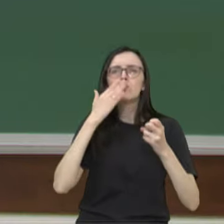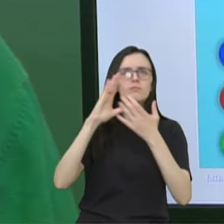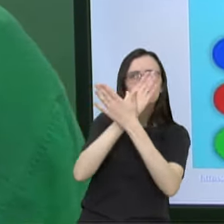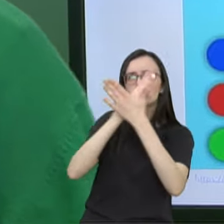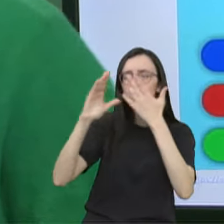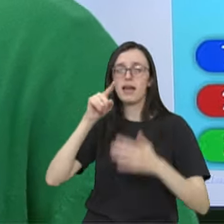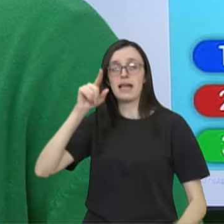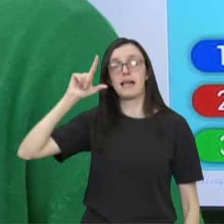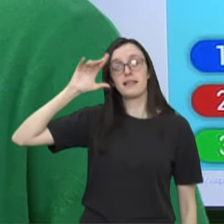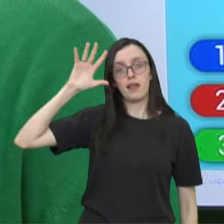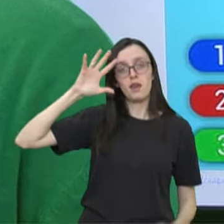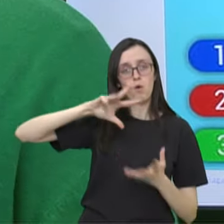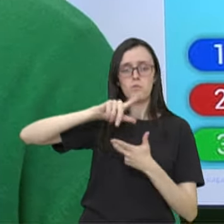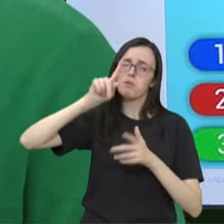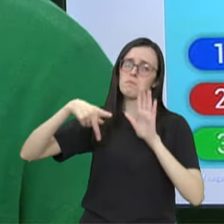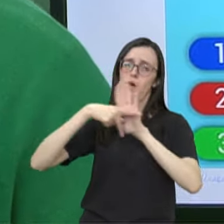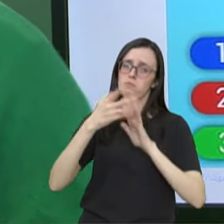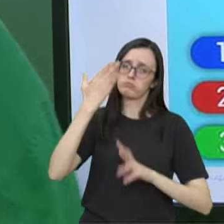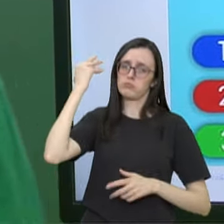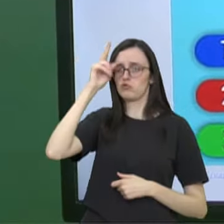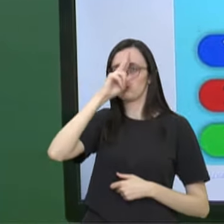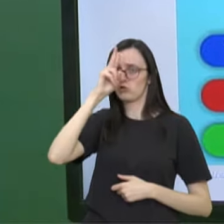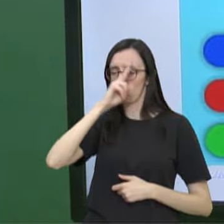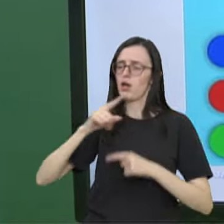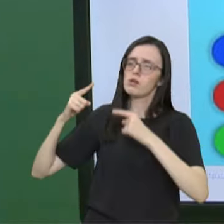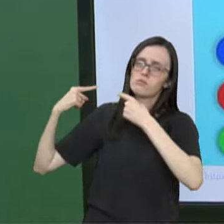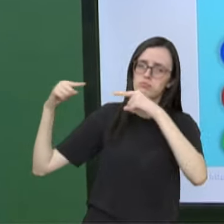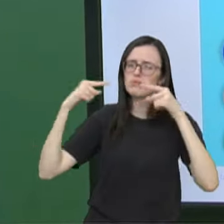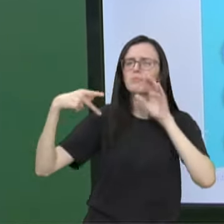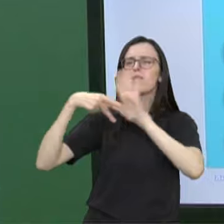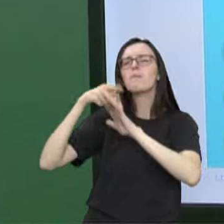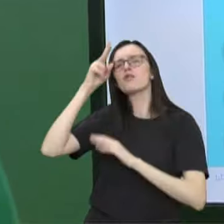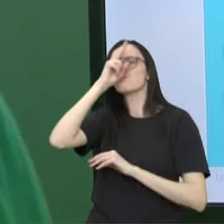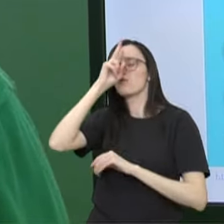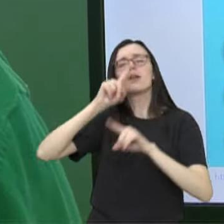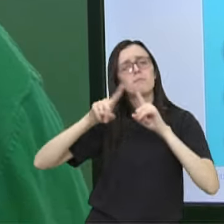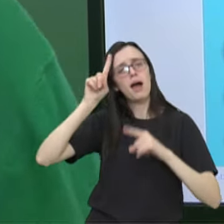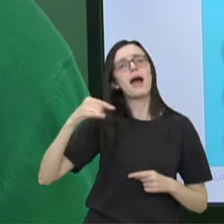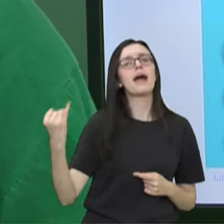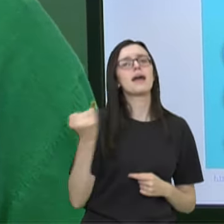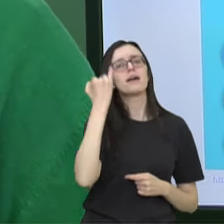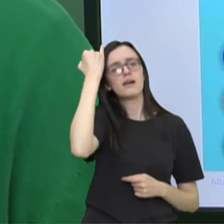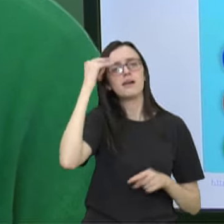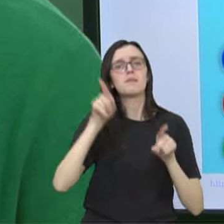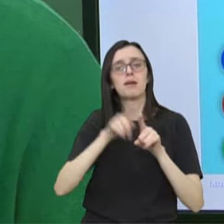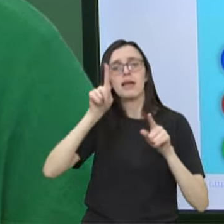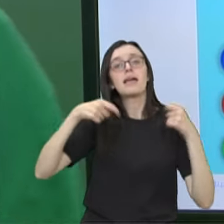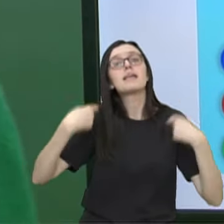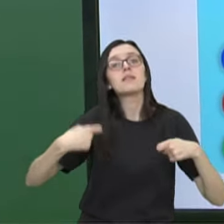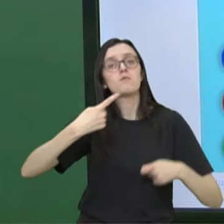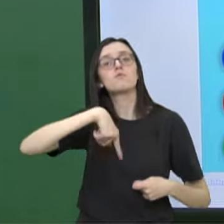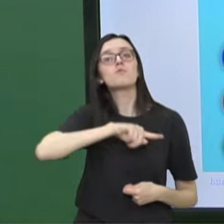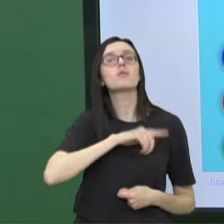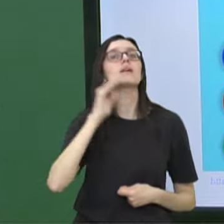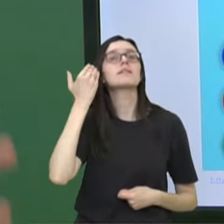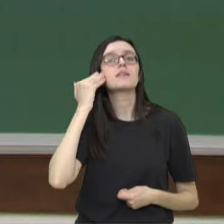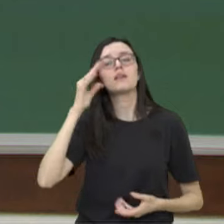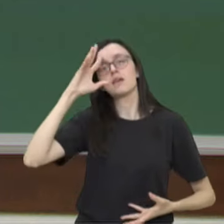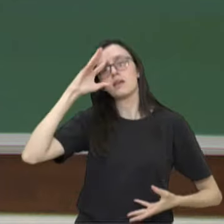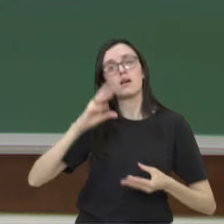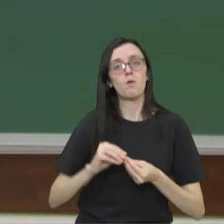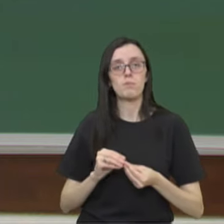é uma teoria histórica, é uma discussão mais histórica, mas que é muito importante e necessário nós entendermos e